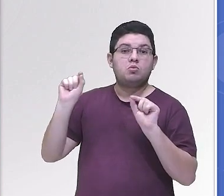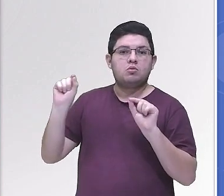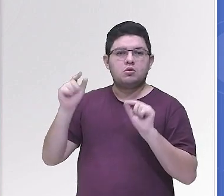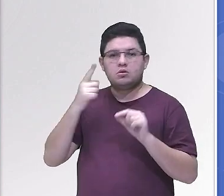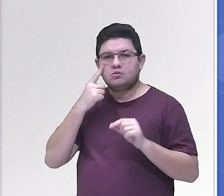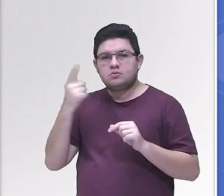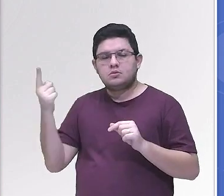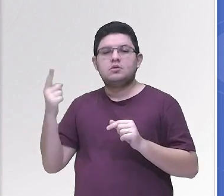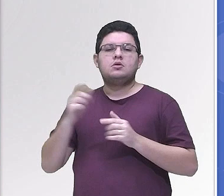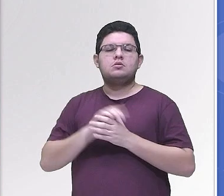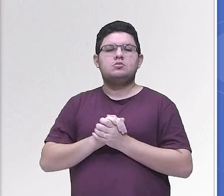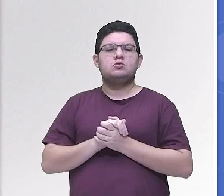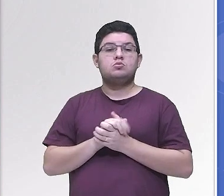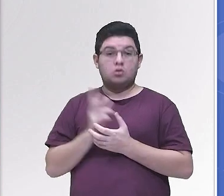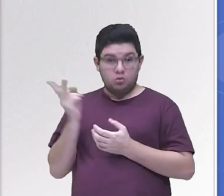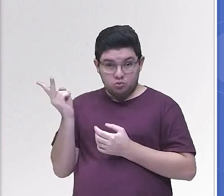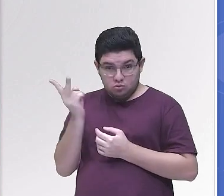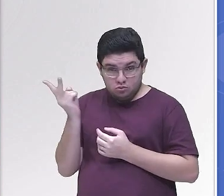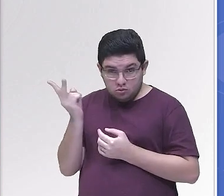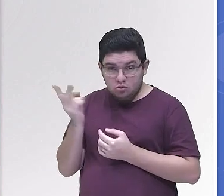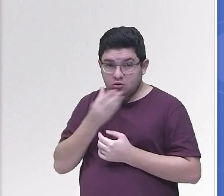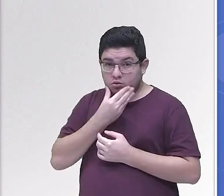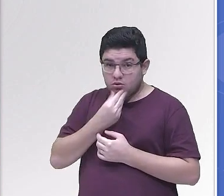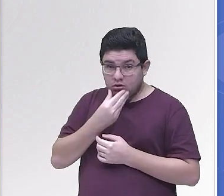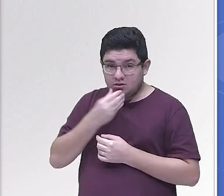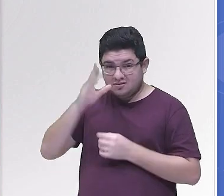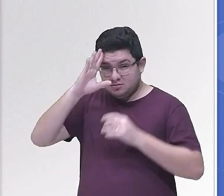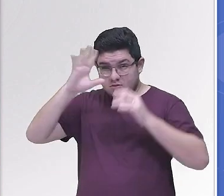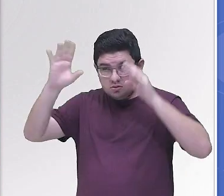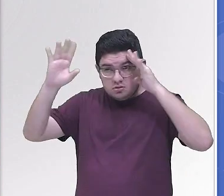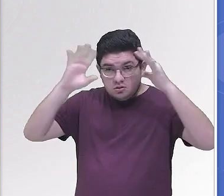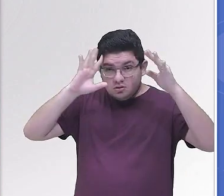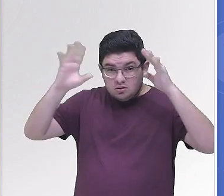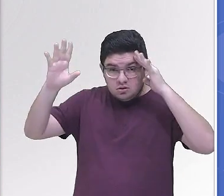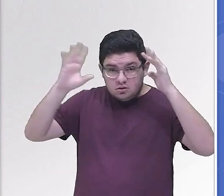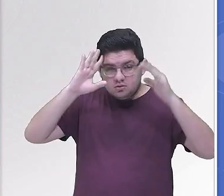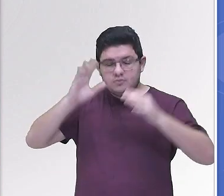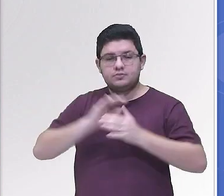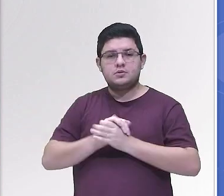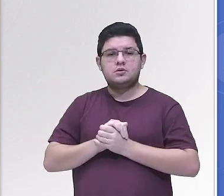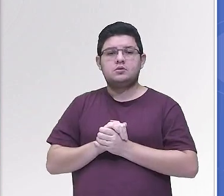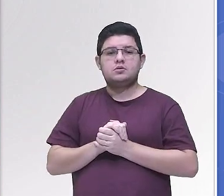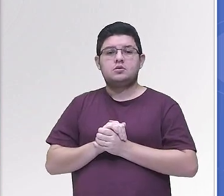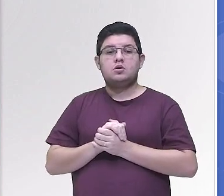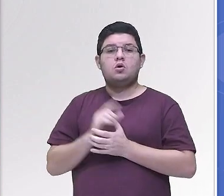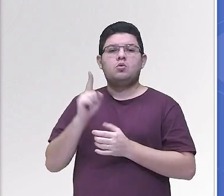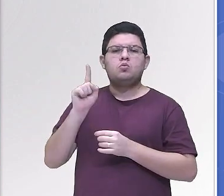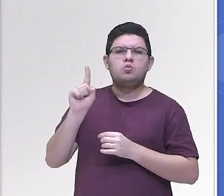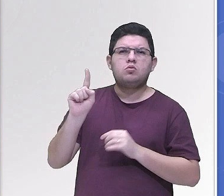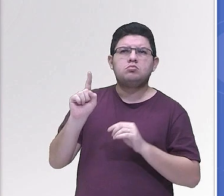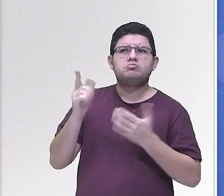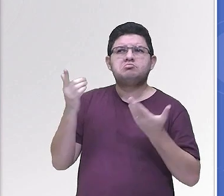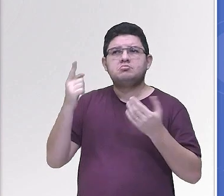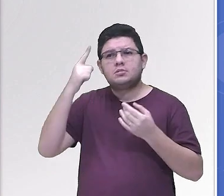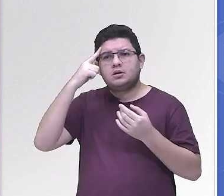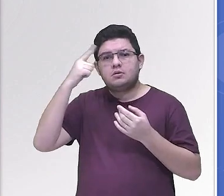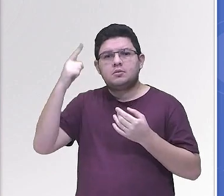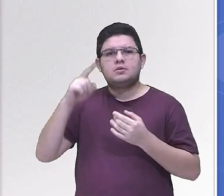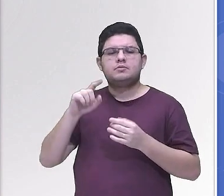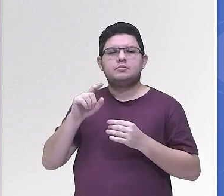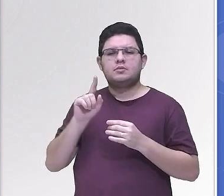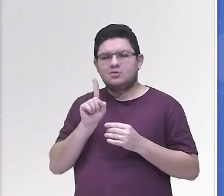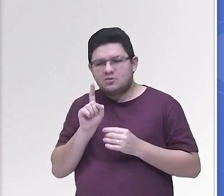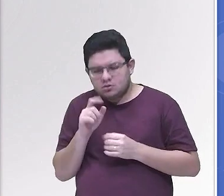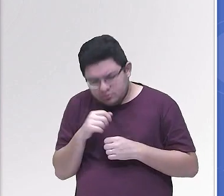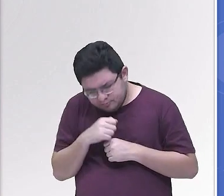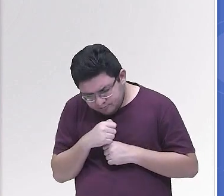dois estão pensando. Né? Um talvez pensando sobre o seu processo do existir e sobre a situação em que ele está se